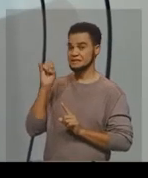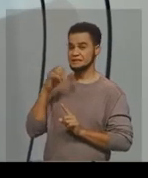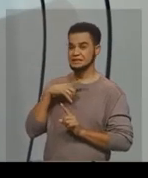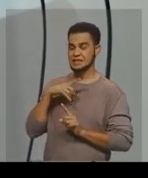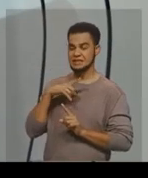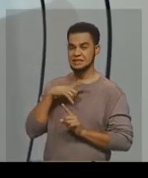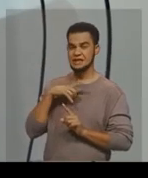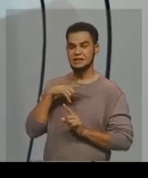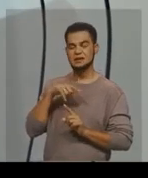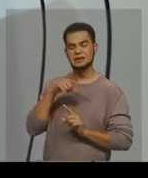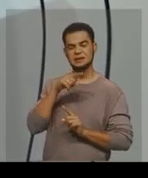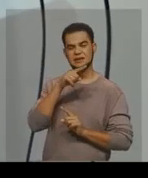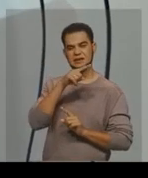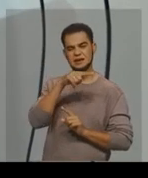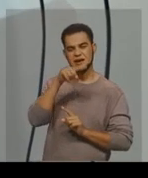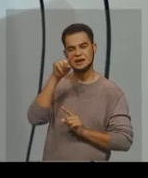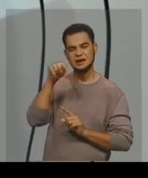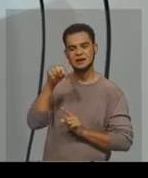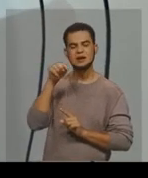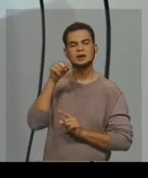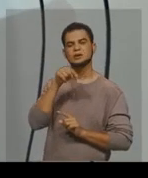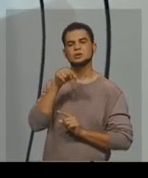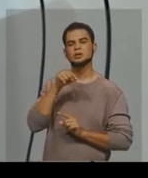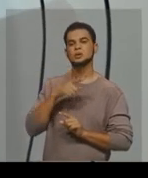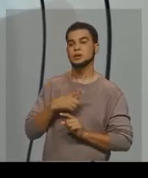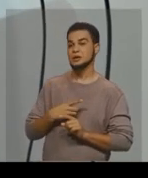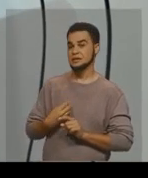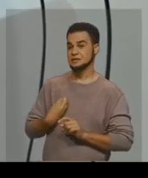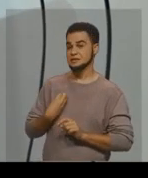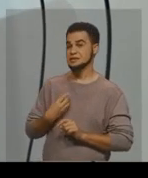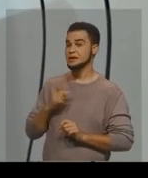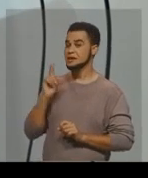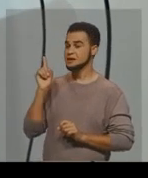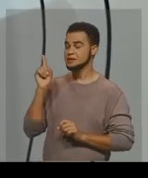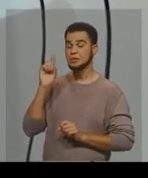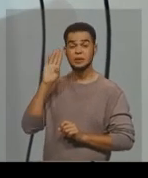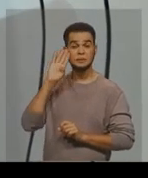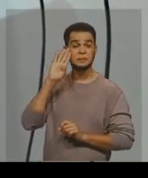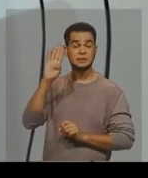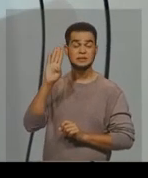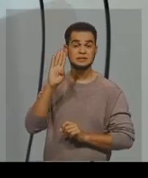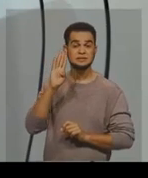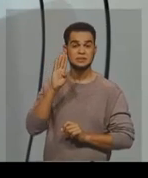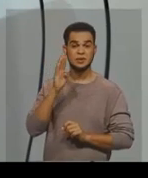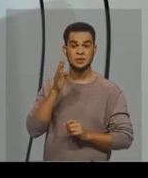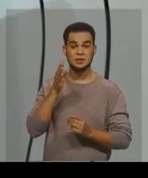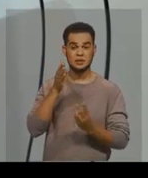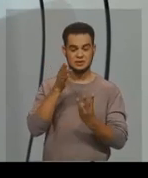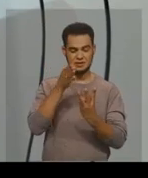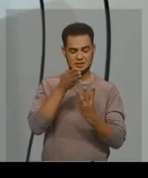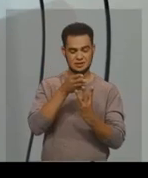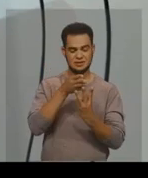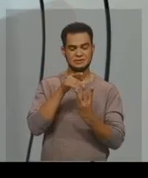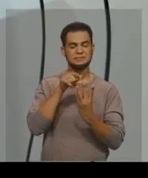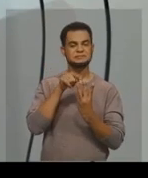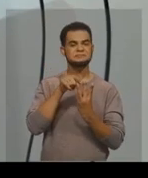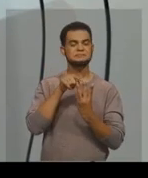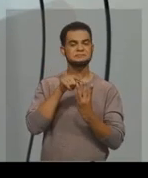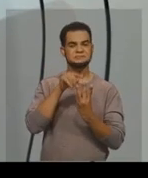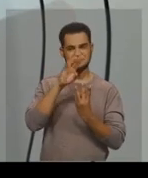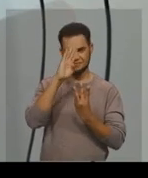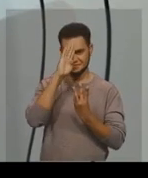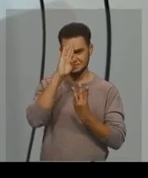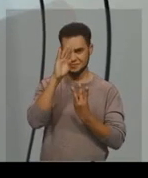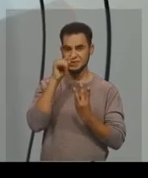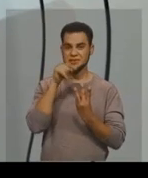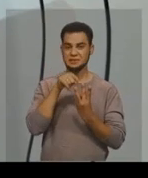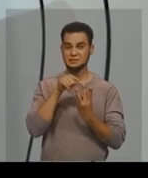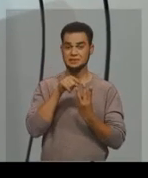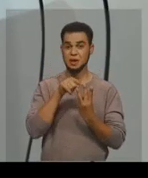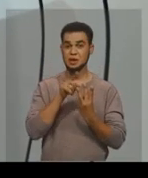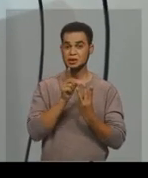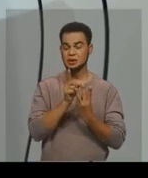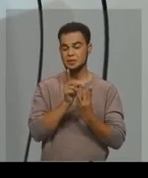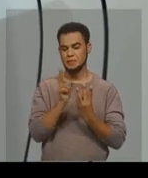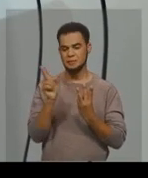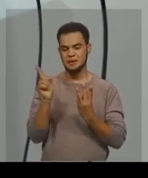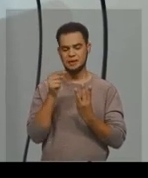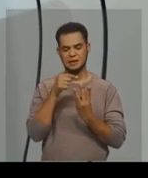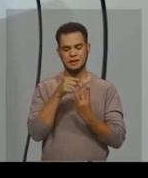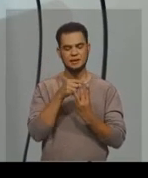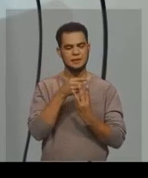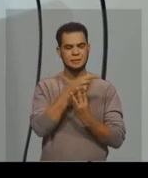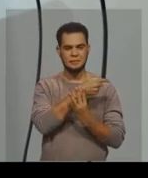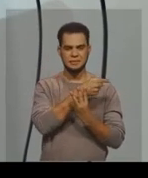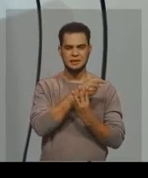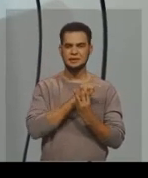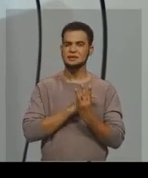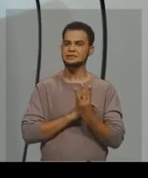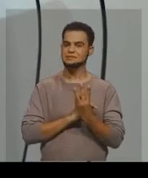é esse ângulo que é a origem, tá bom? E aí eu tenho dois lados que vai de B até A e de